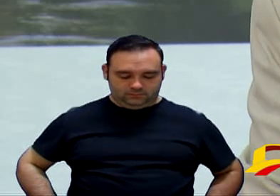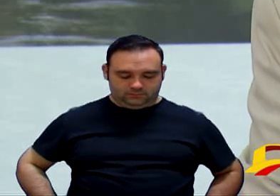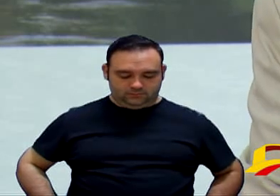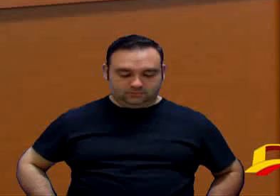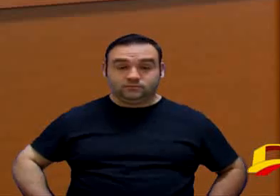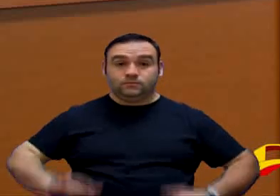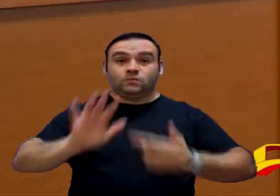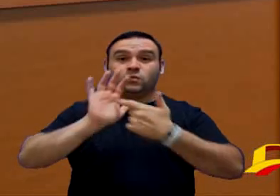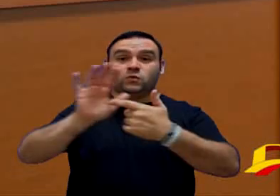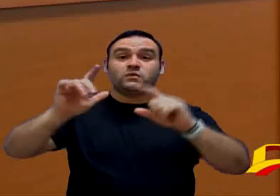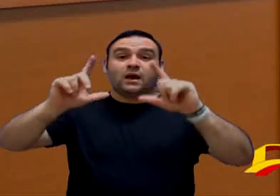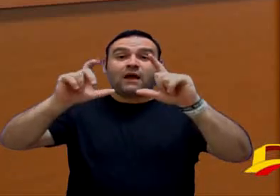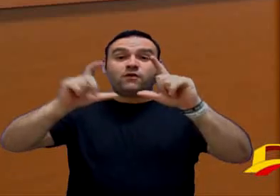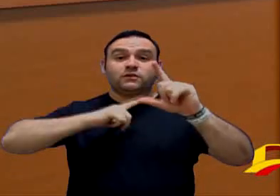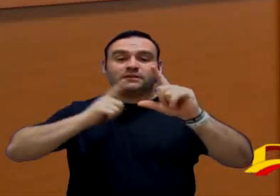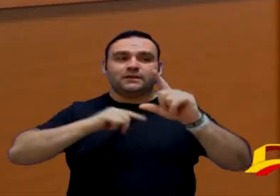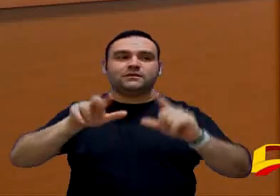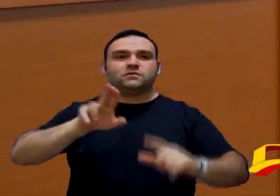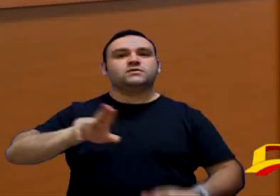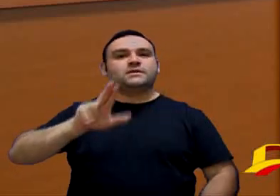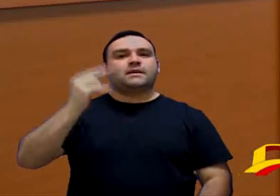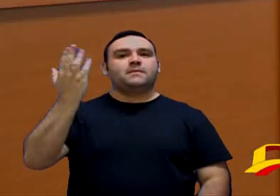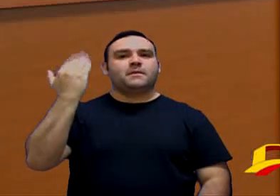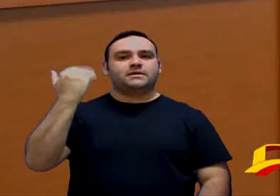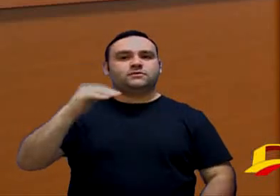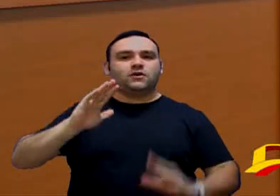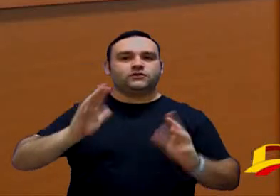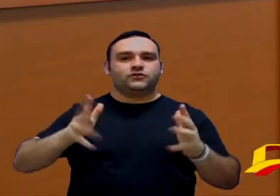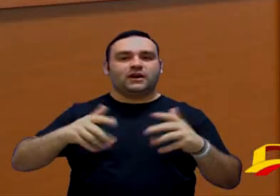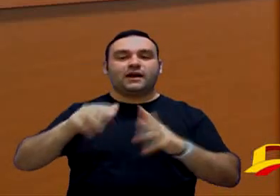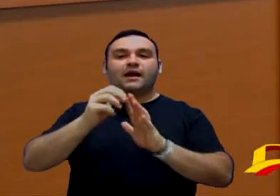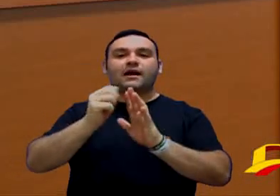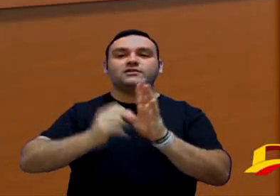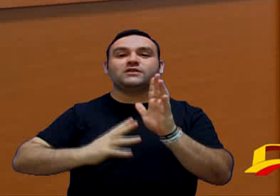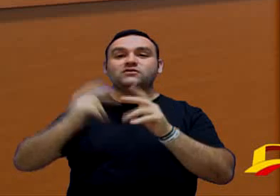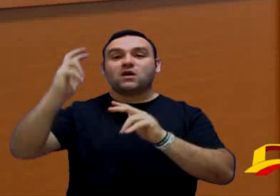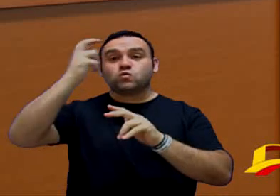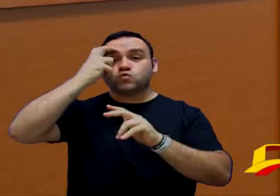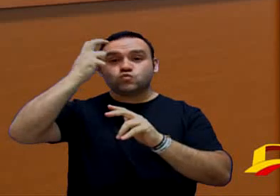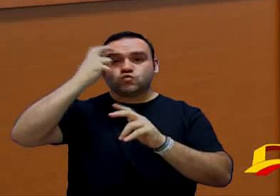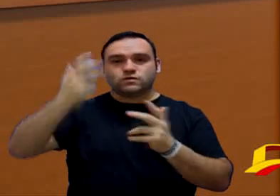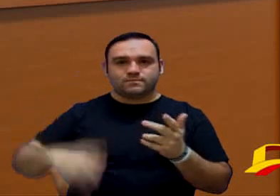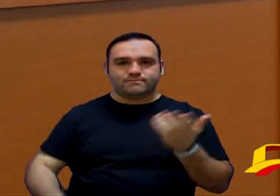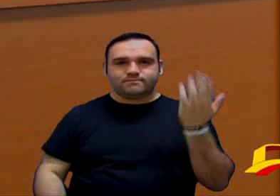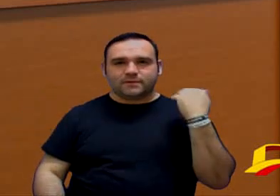eu estou mostrando uma foto de uma utilidade que já foi feita uma atividade cultural